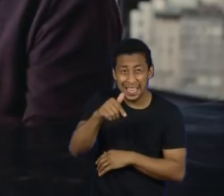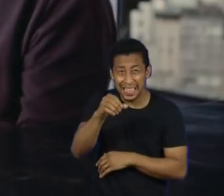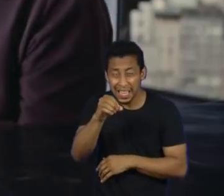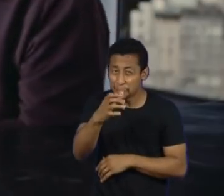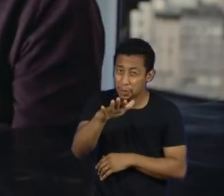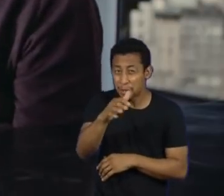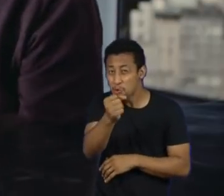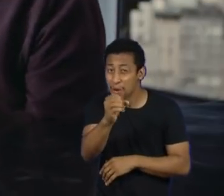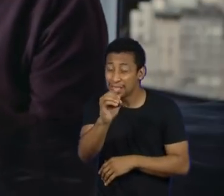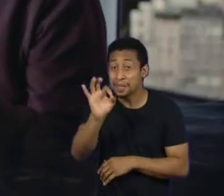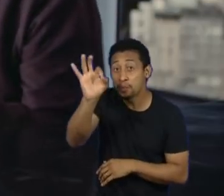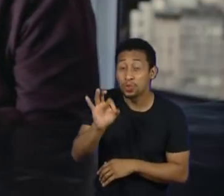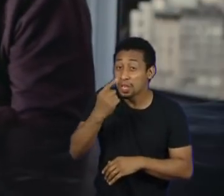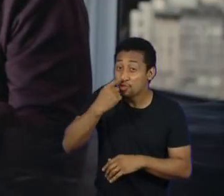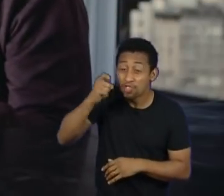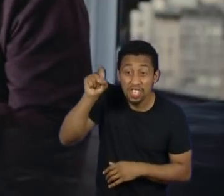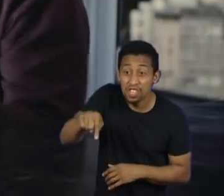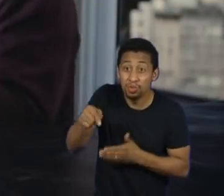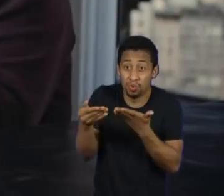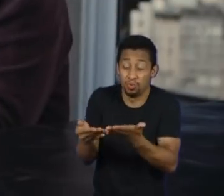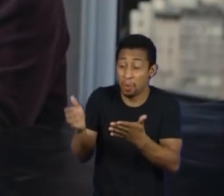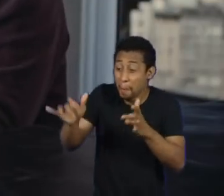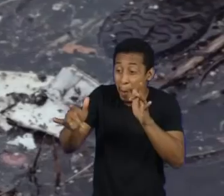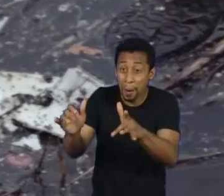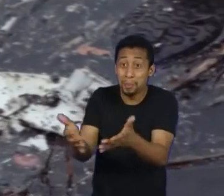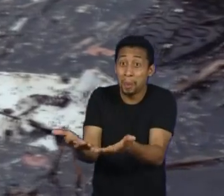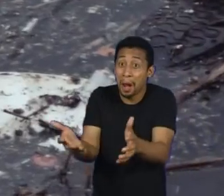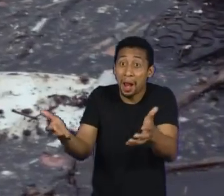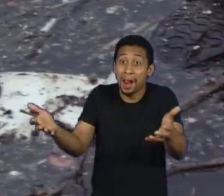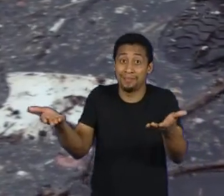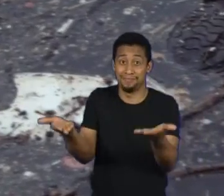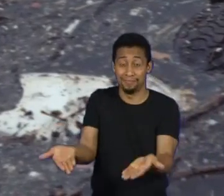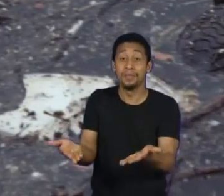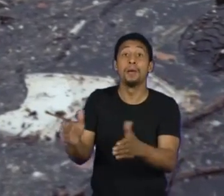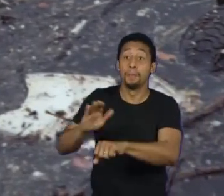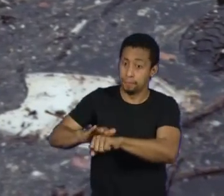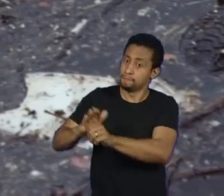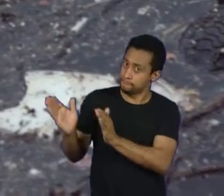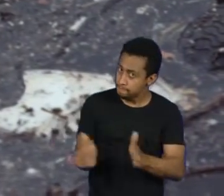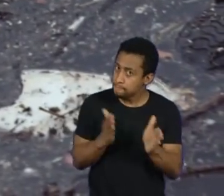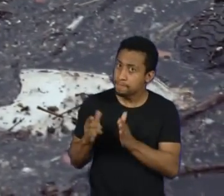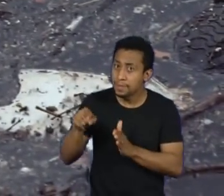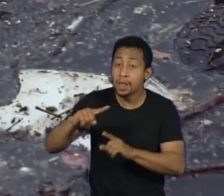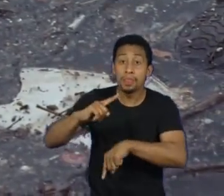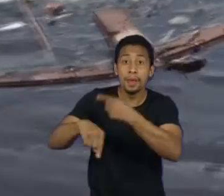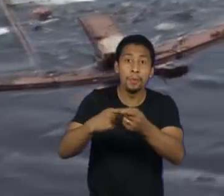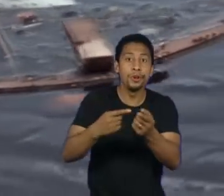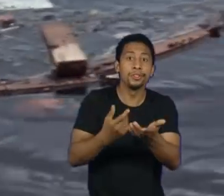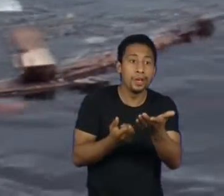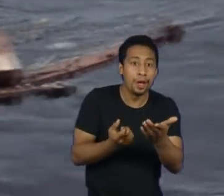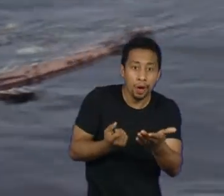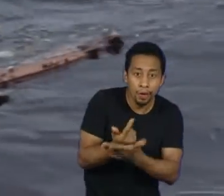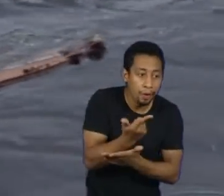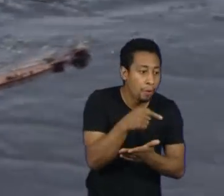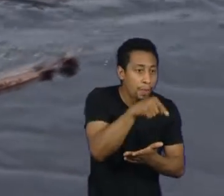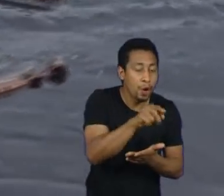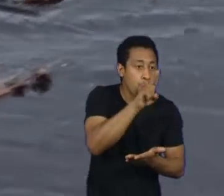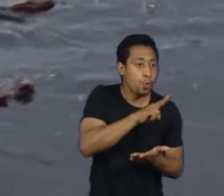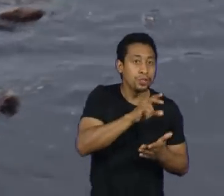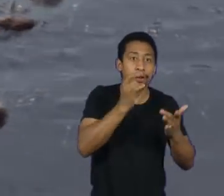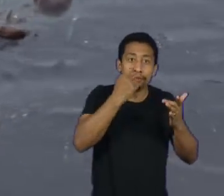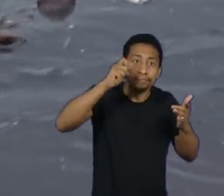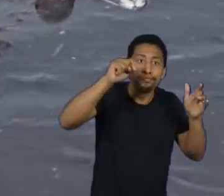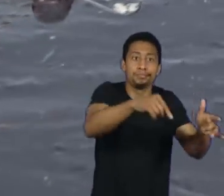80% de resíduo no processo de fabricação do produto. Aí você pega aquele produto, consome e joga ele fora. Esse sistema, evidentemente, é um